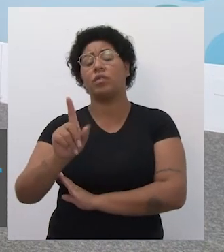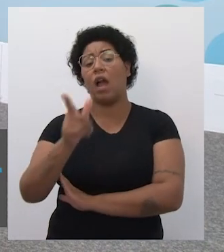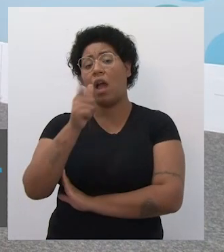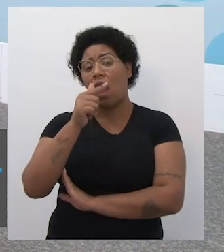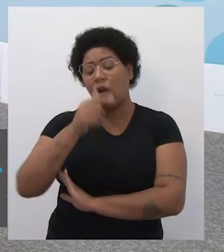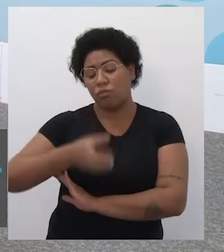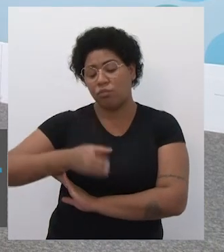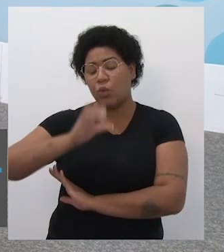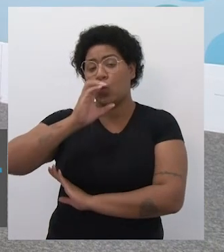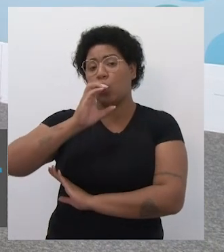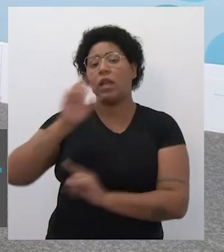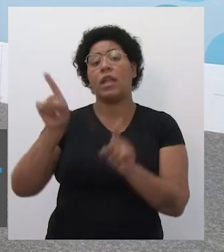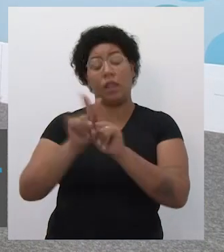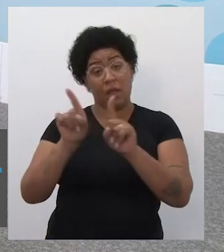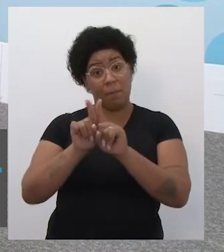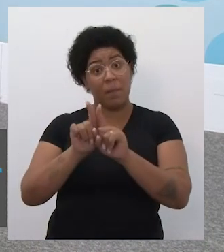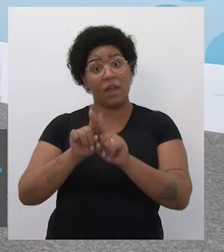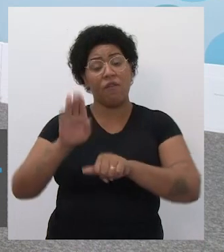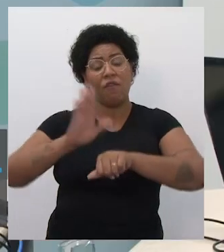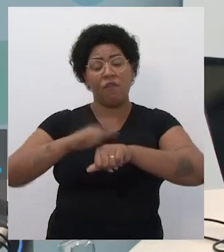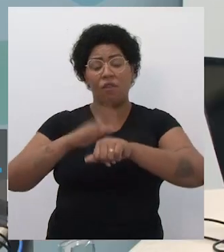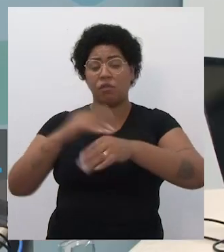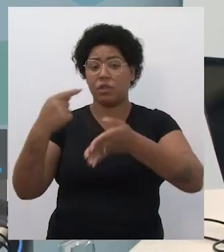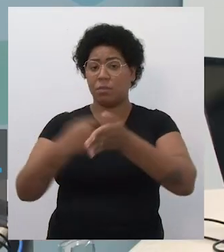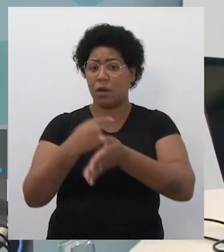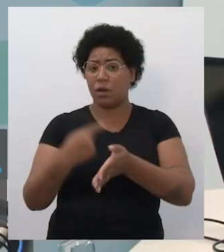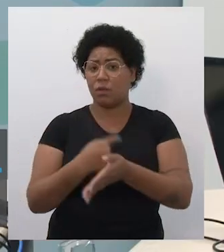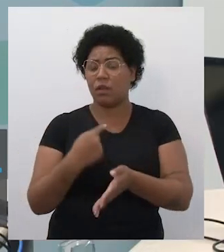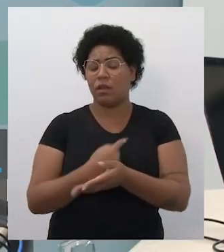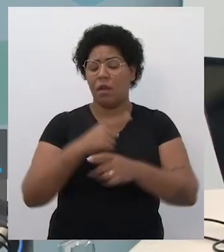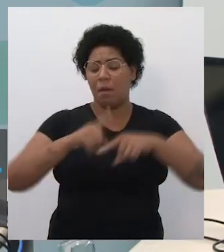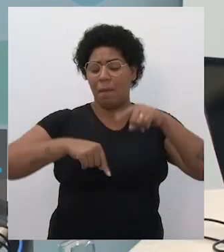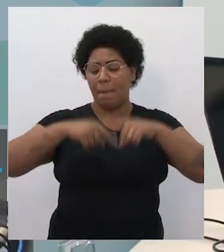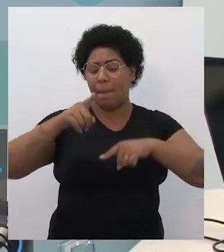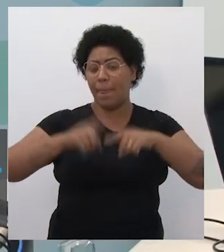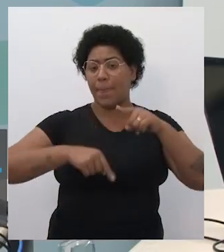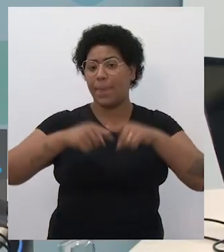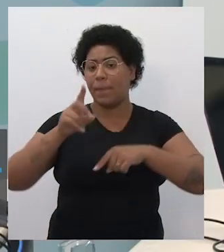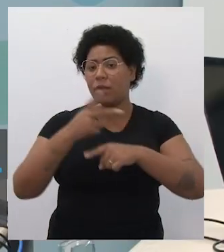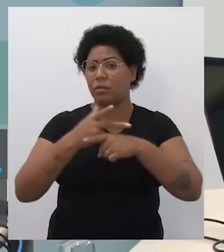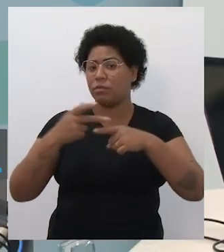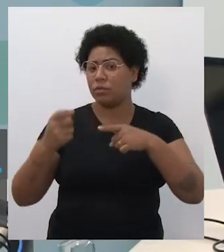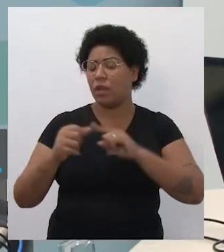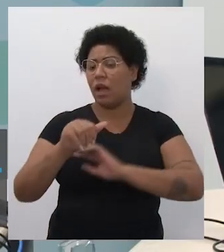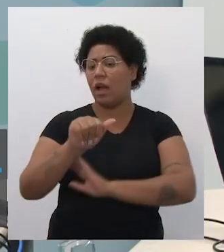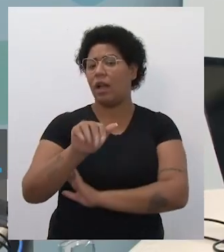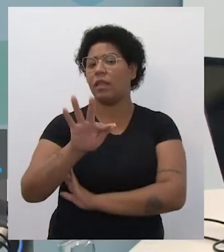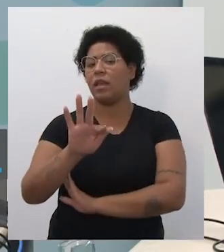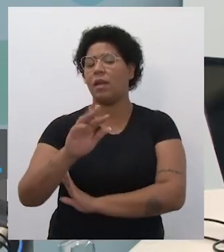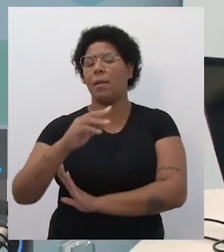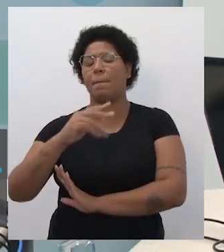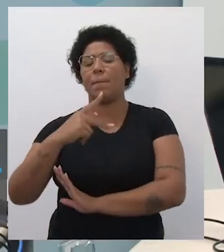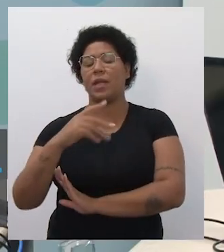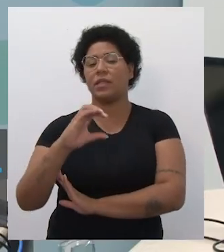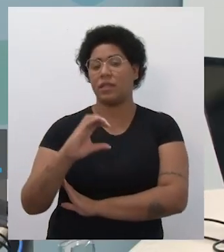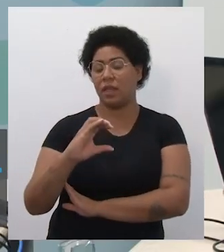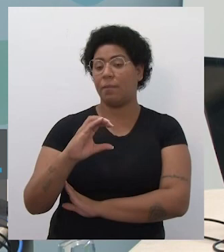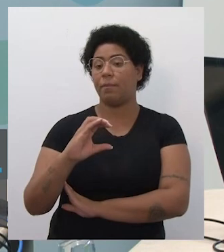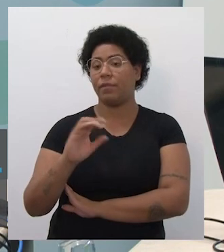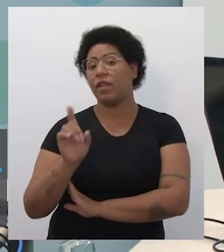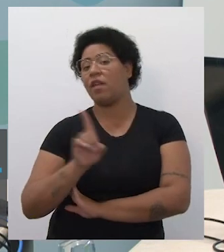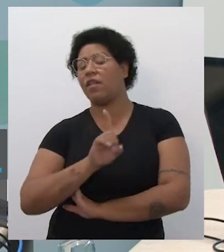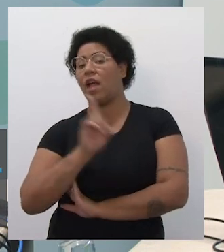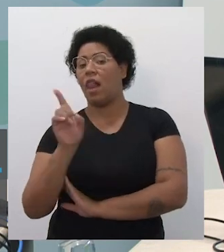também. Então, vamos lá, tem gente perguntando sobre o material da formação, o PPT, como de costume, ele vai ficar no AVA EFAP, tá? Você